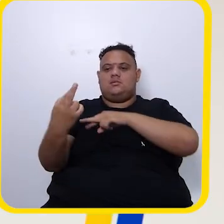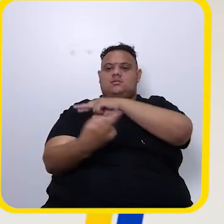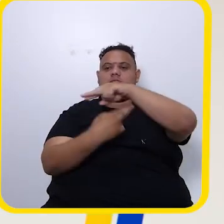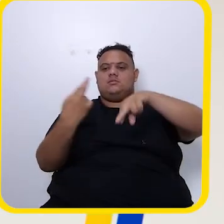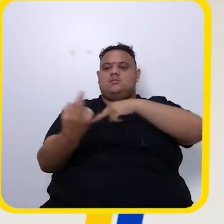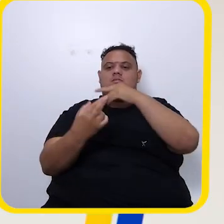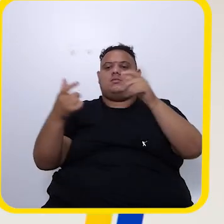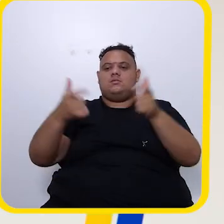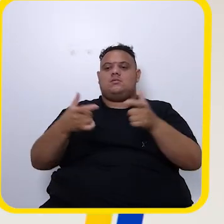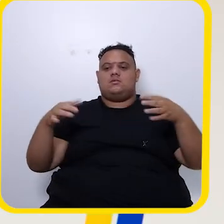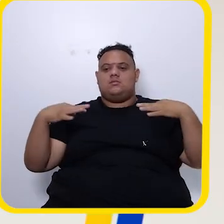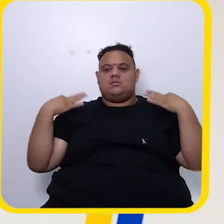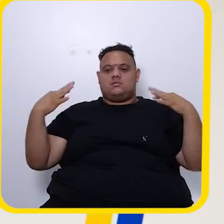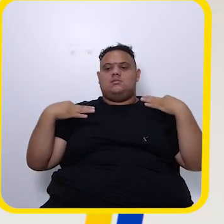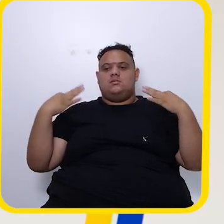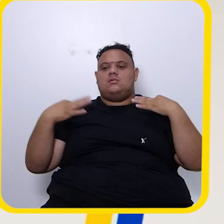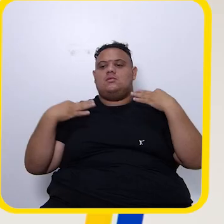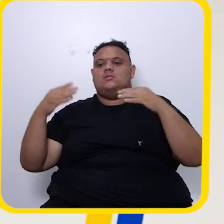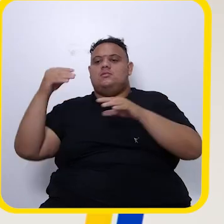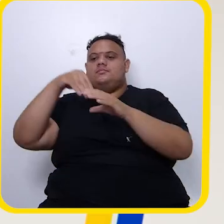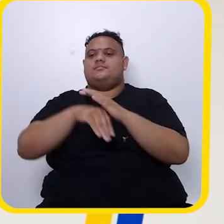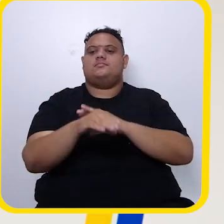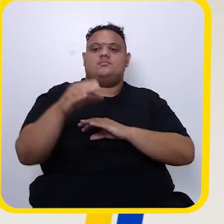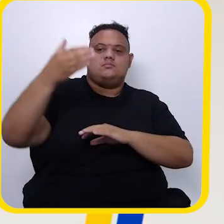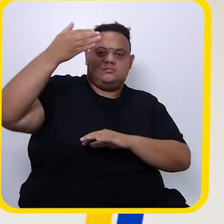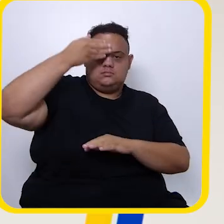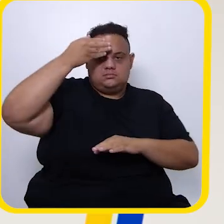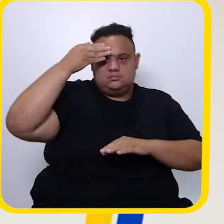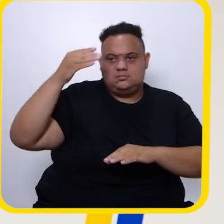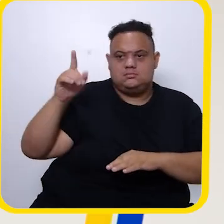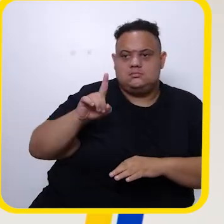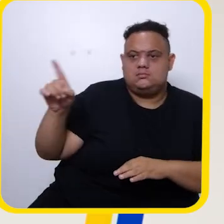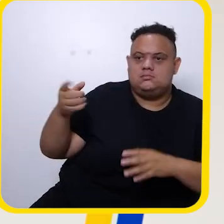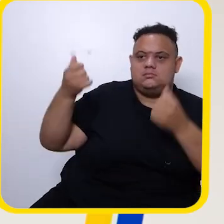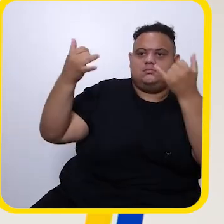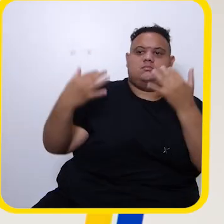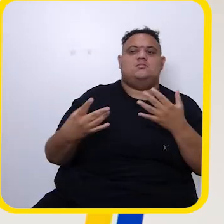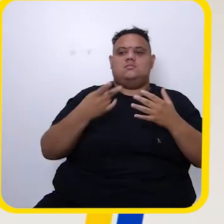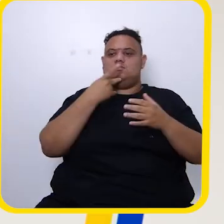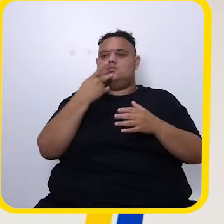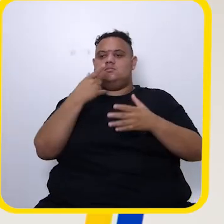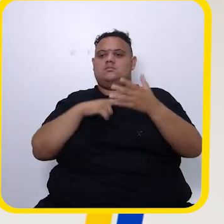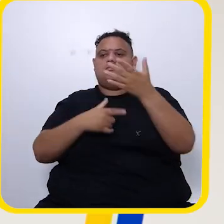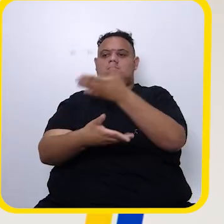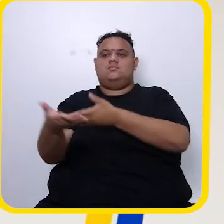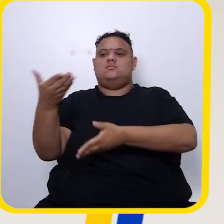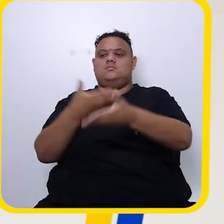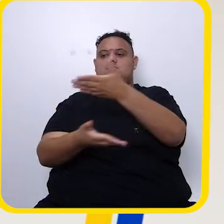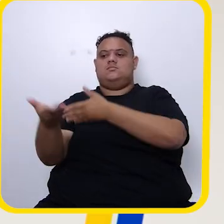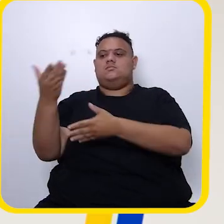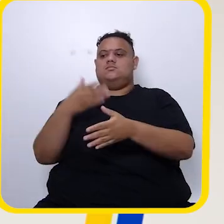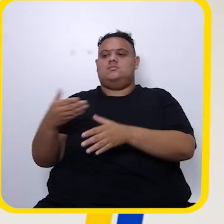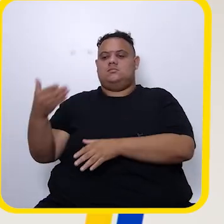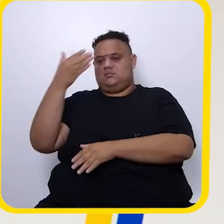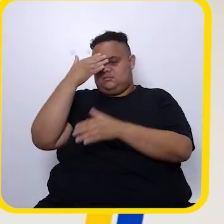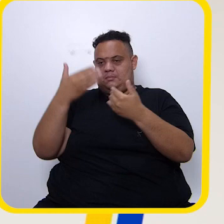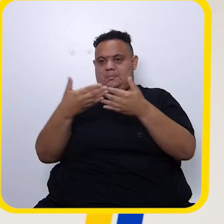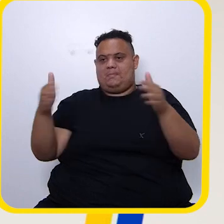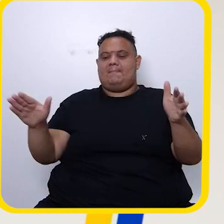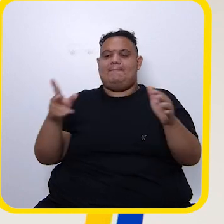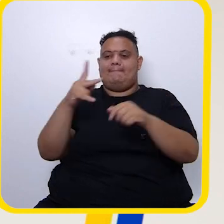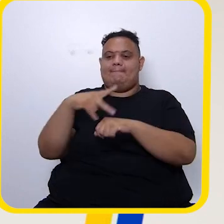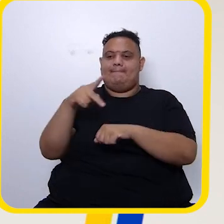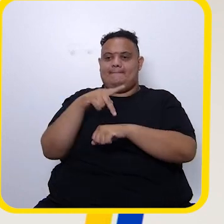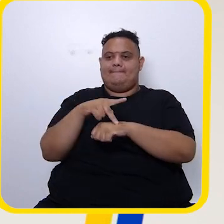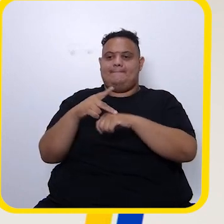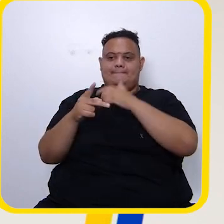também, um lugar turístico dentro de Havana, dentro de Cuba, que, como eu falei, o turismo vem se desenvolvendo, né, junto com essa